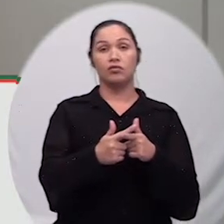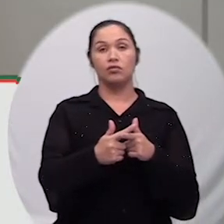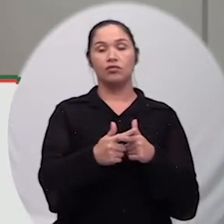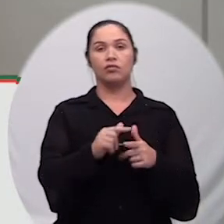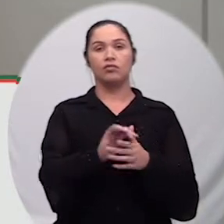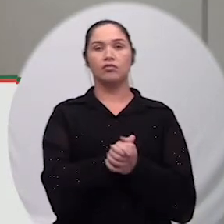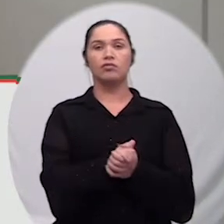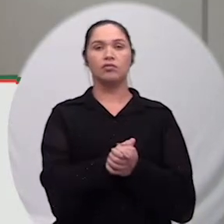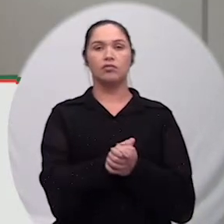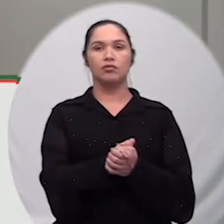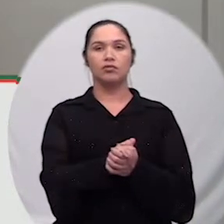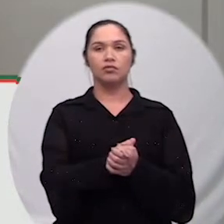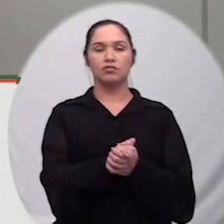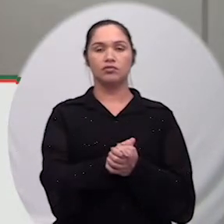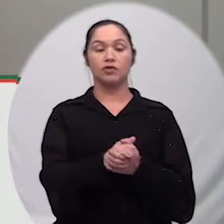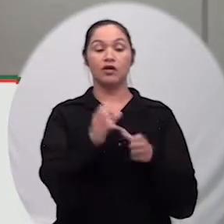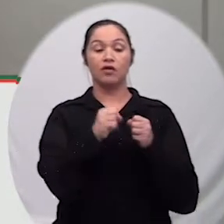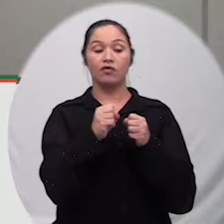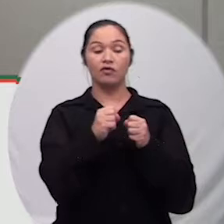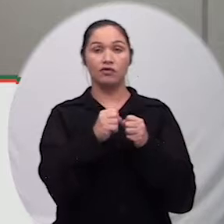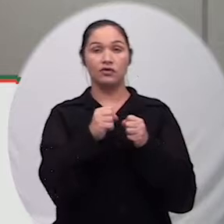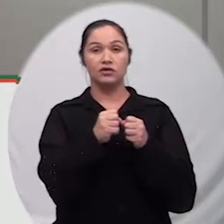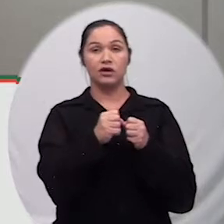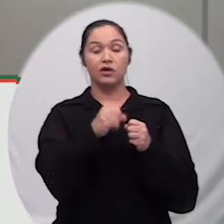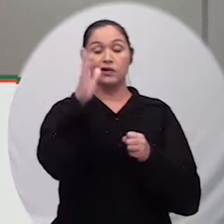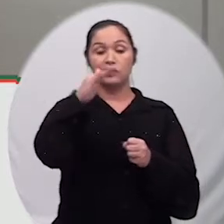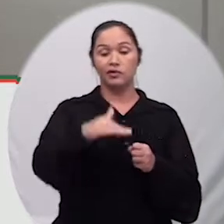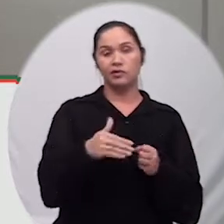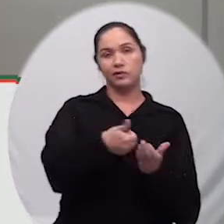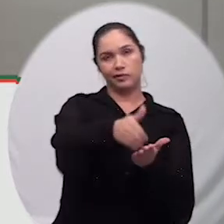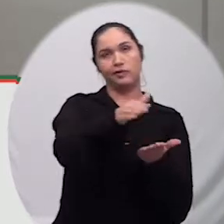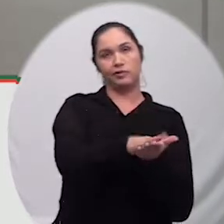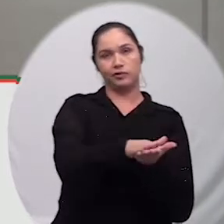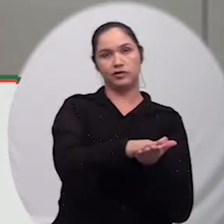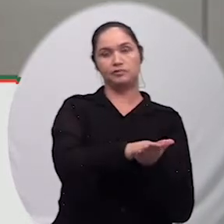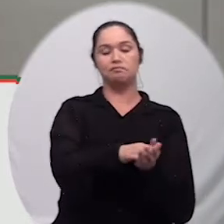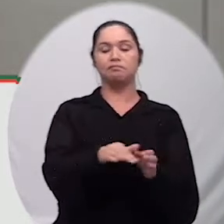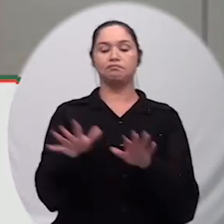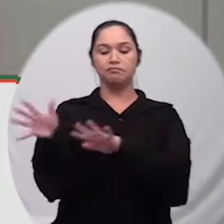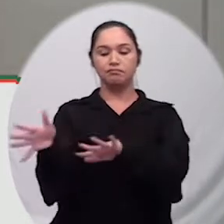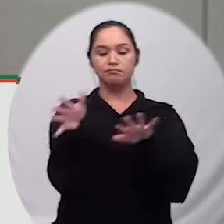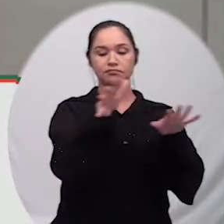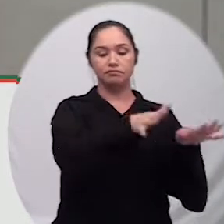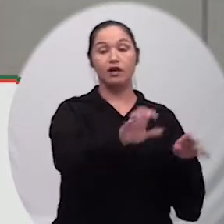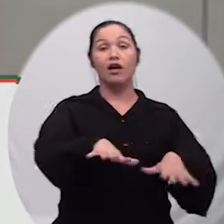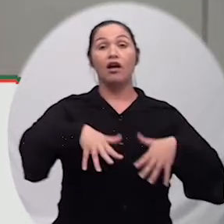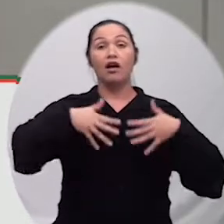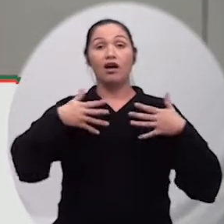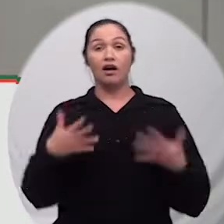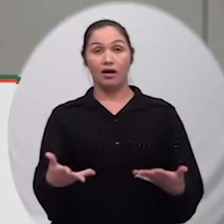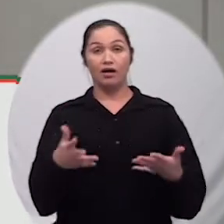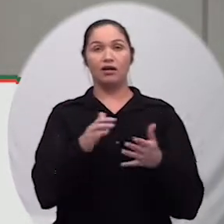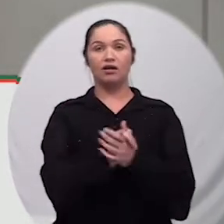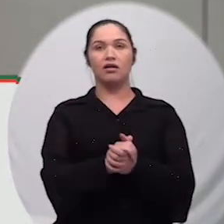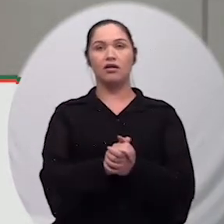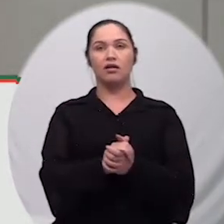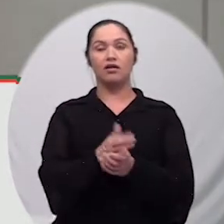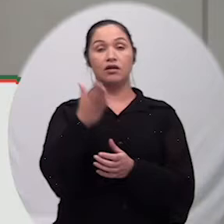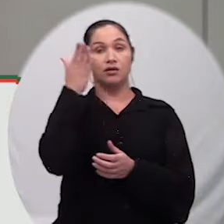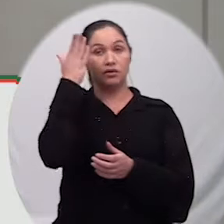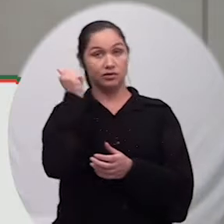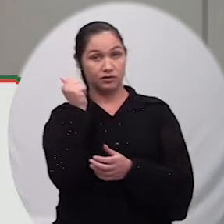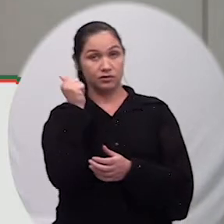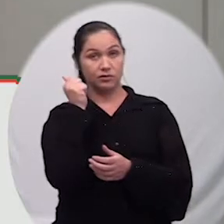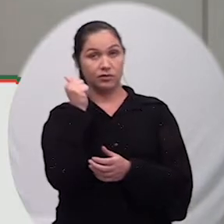procuradora. Até eu soube ali de um relato, através de um membro desse conselho, que é da